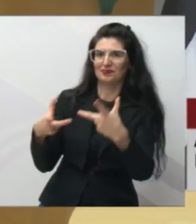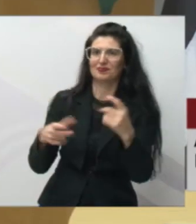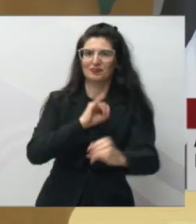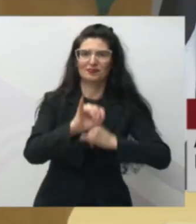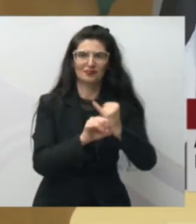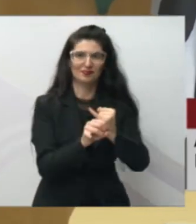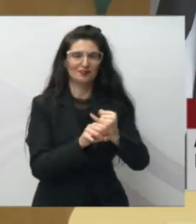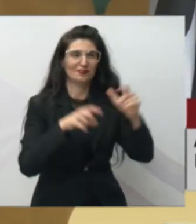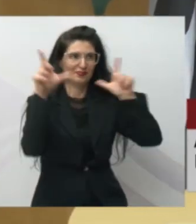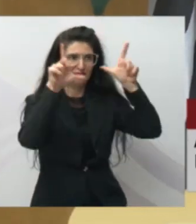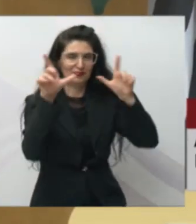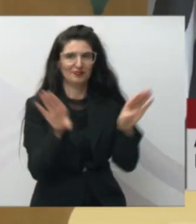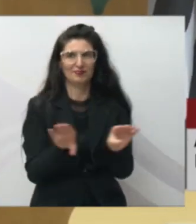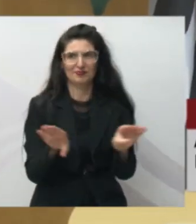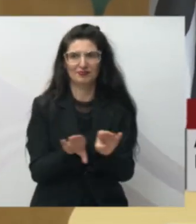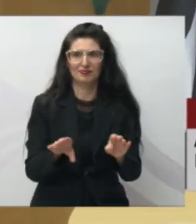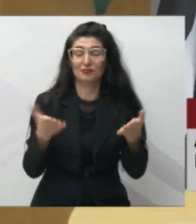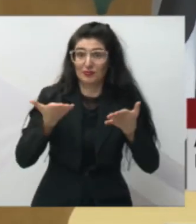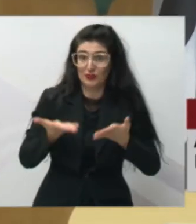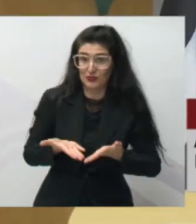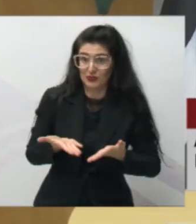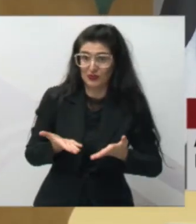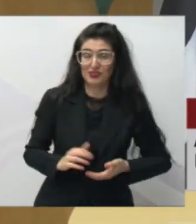TV. Hoje